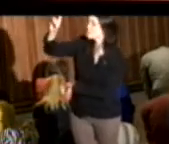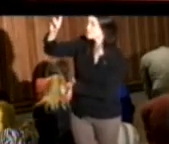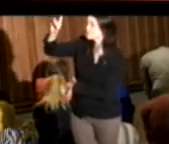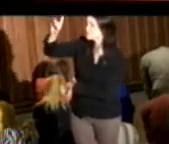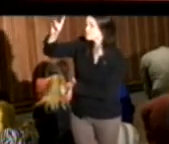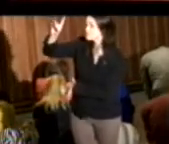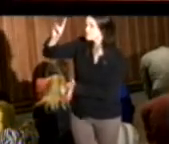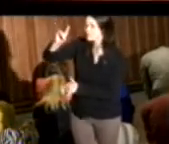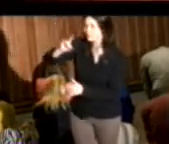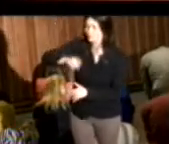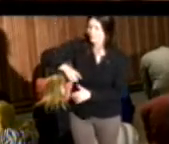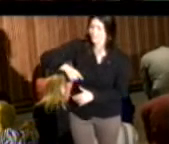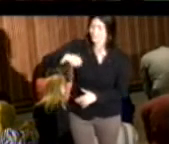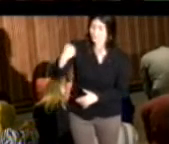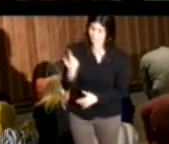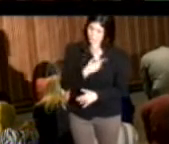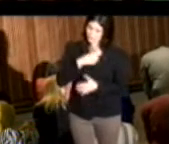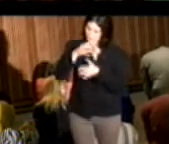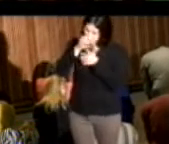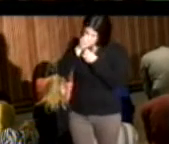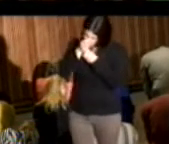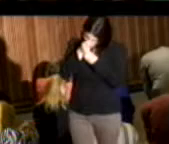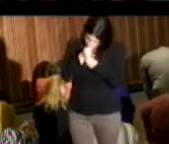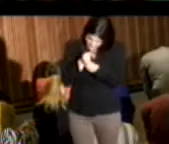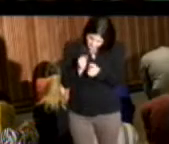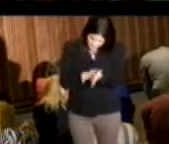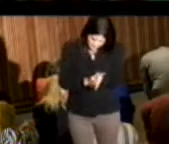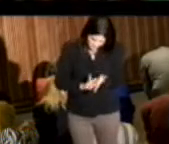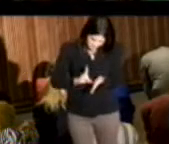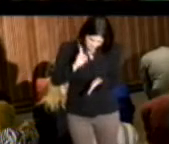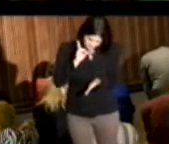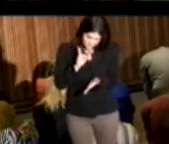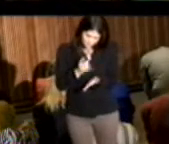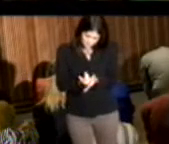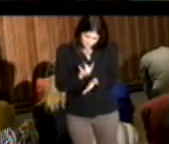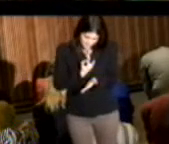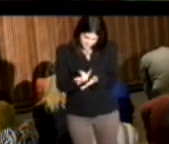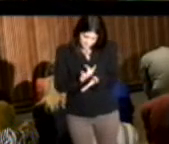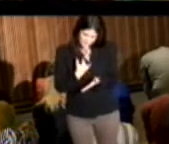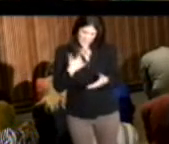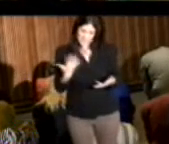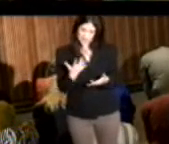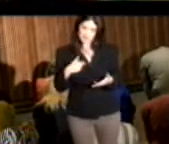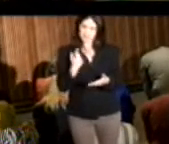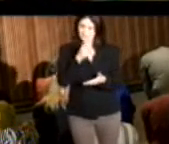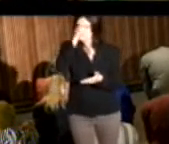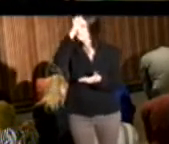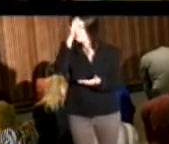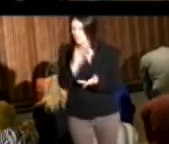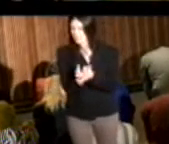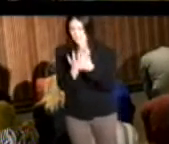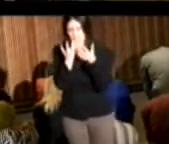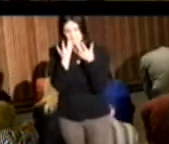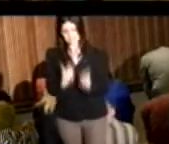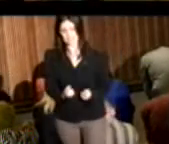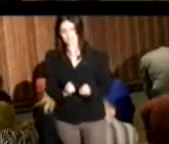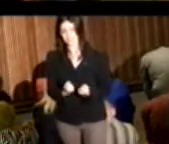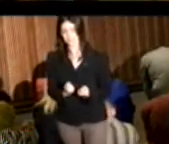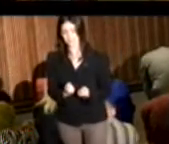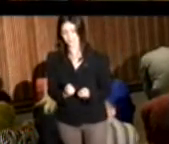tua palavra, Senhor, nós tomamos posse daquilo que o Senhor está nos falando, e pela fé eles estão dizendo: